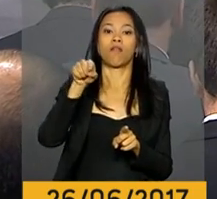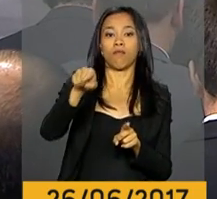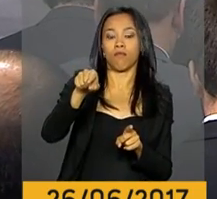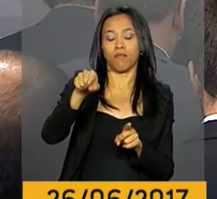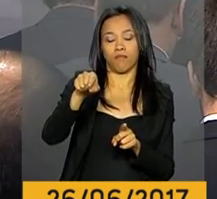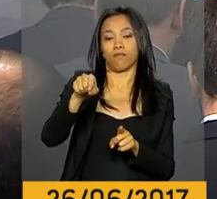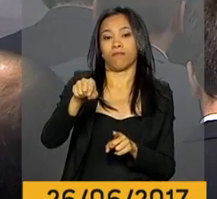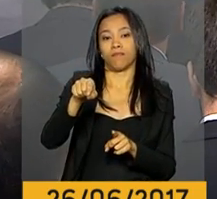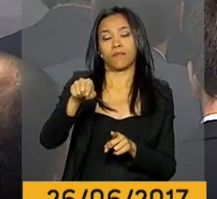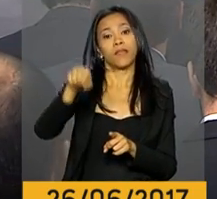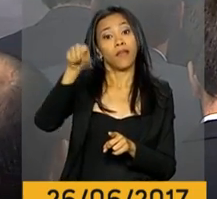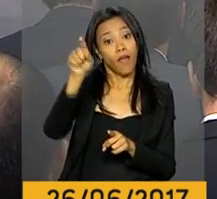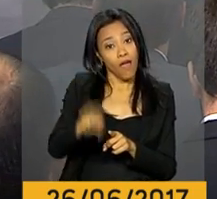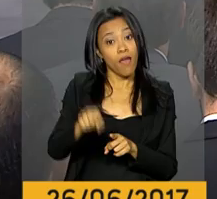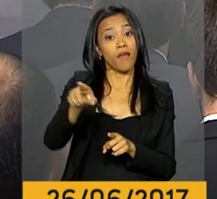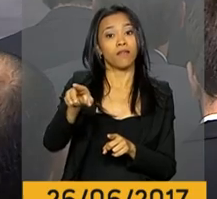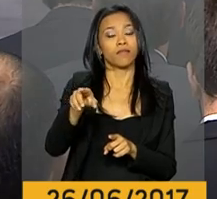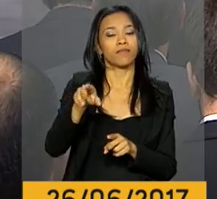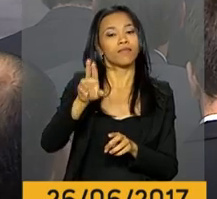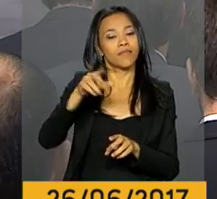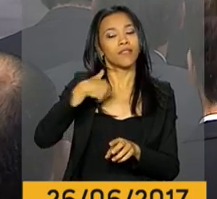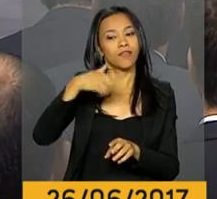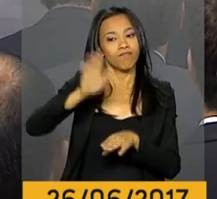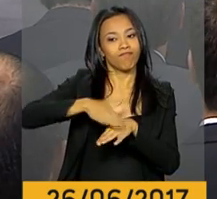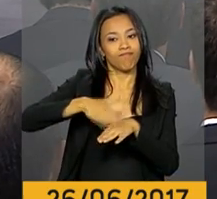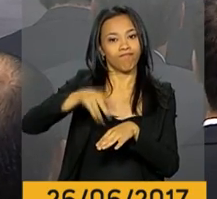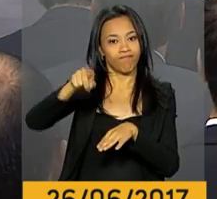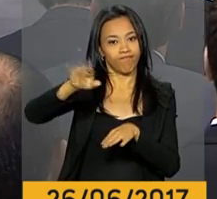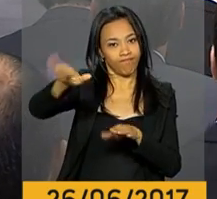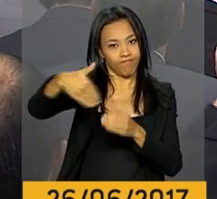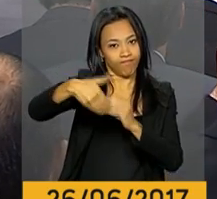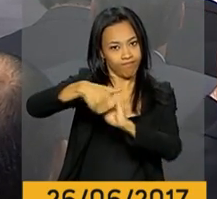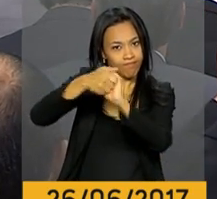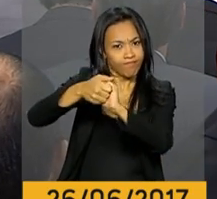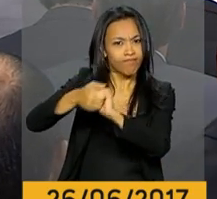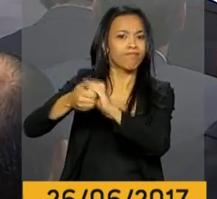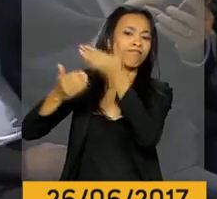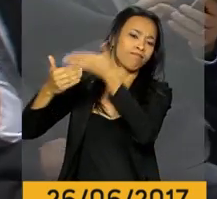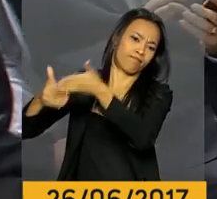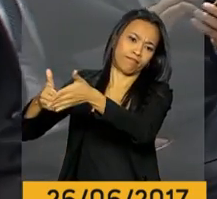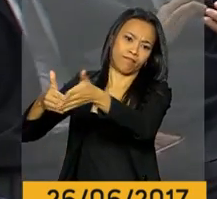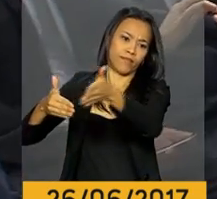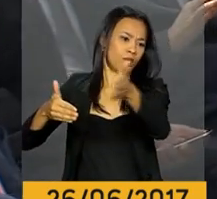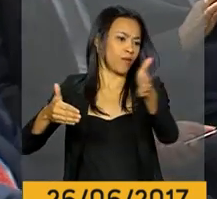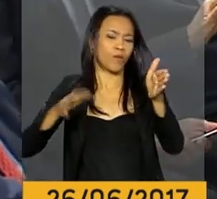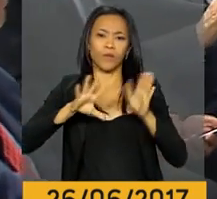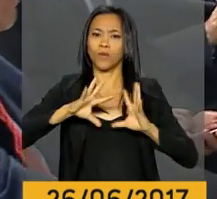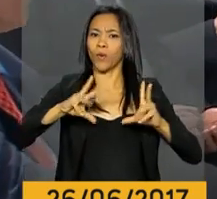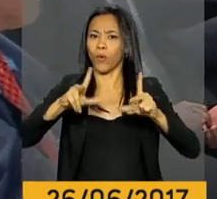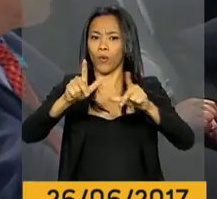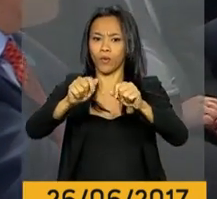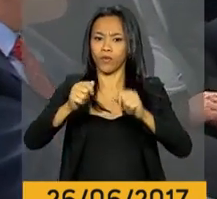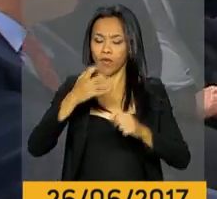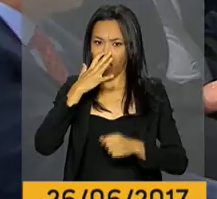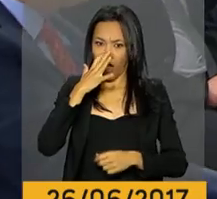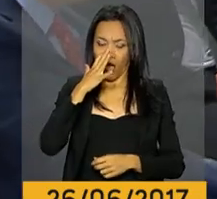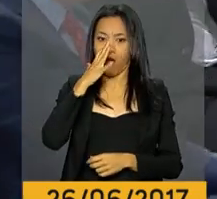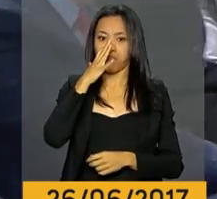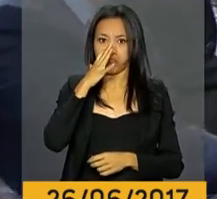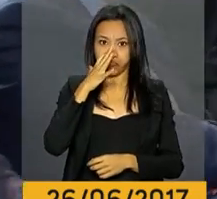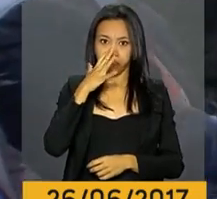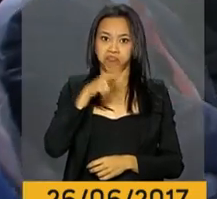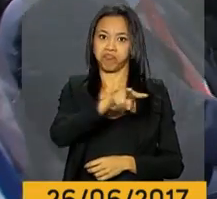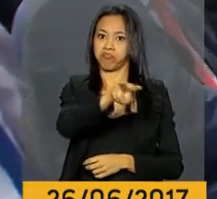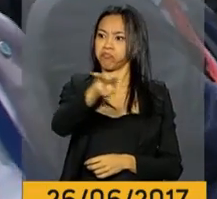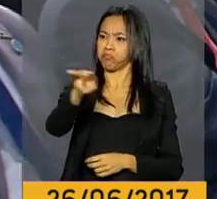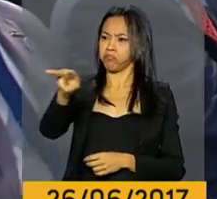logistas por intermédio quem cumprimento eh todos os representantes do setor fiquei impressionado até com muita franqueza